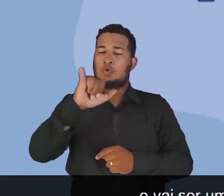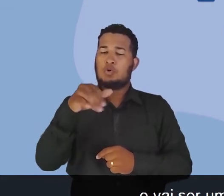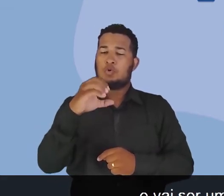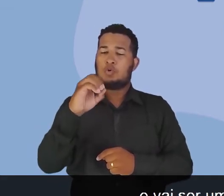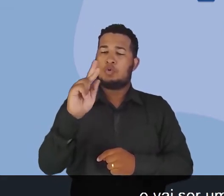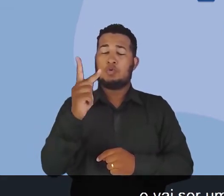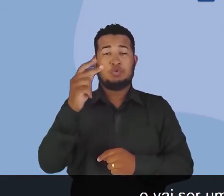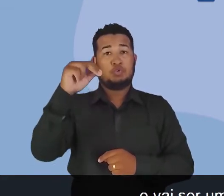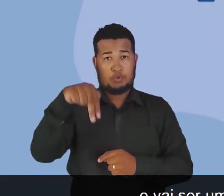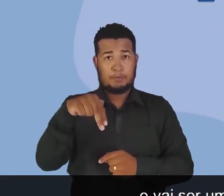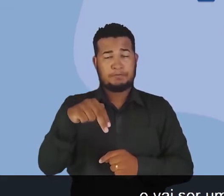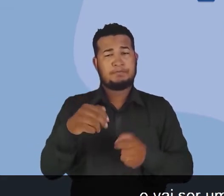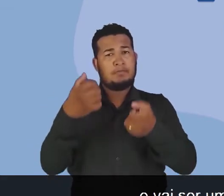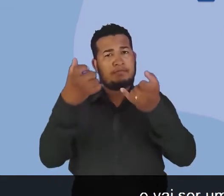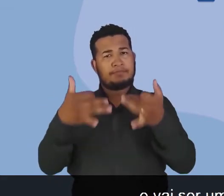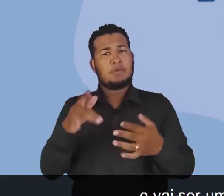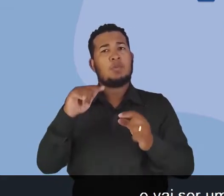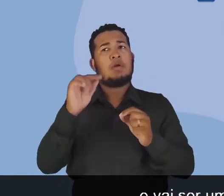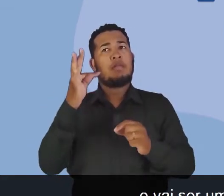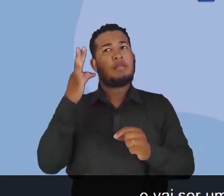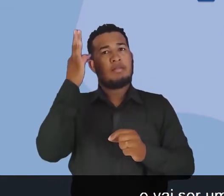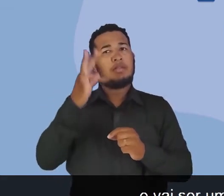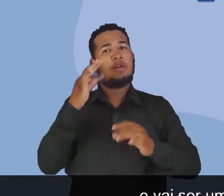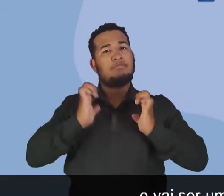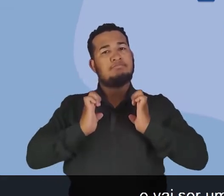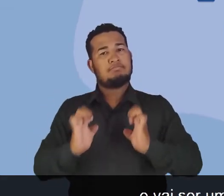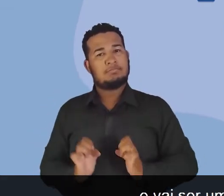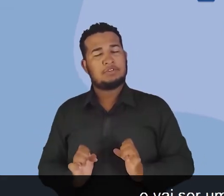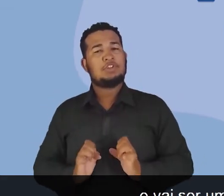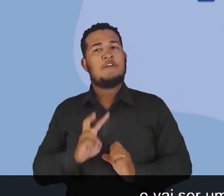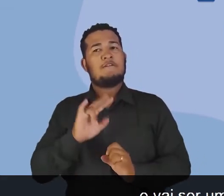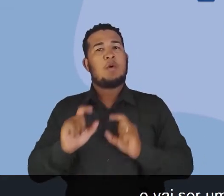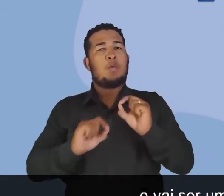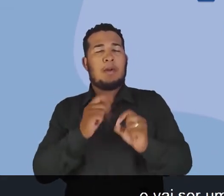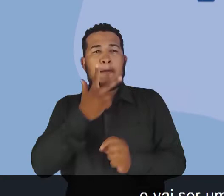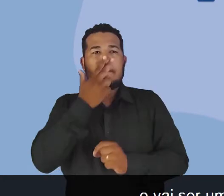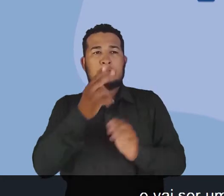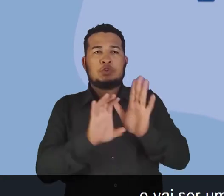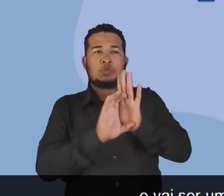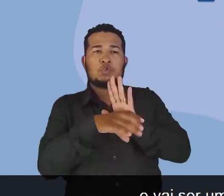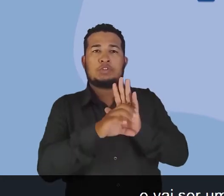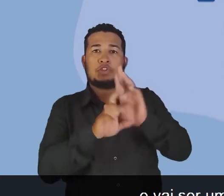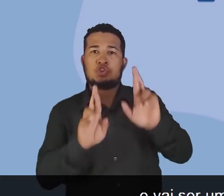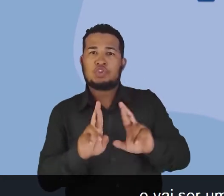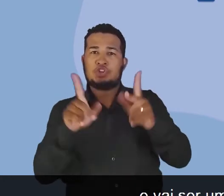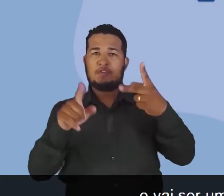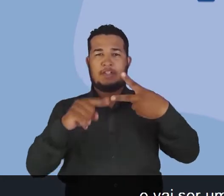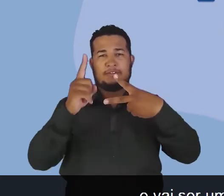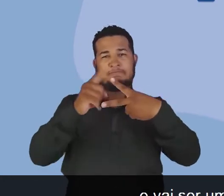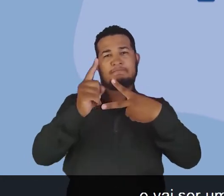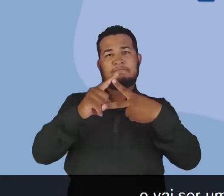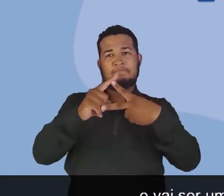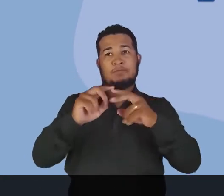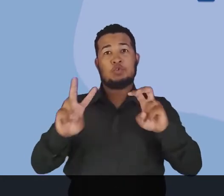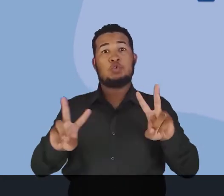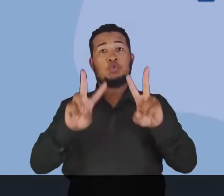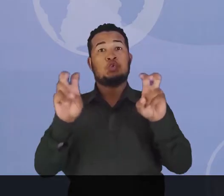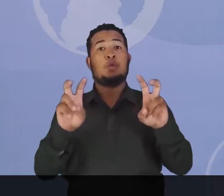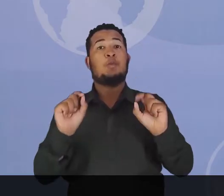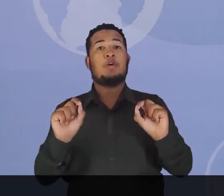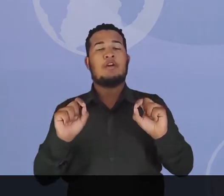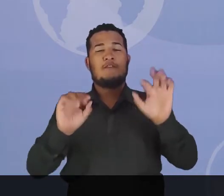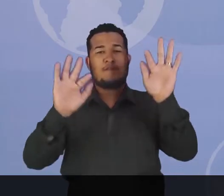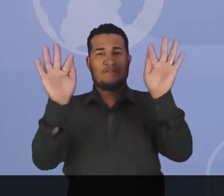vai ser uma teoria ética que vai bolar uma ideia diferente sobre felicidade. Então vem